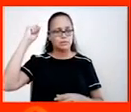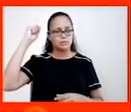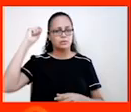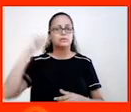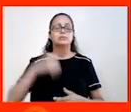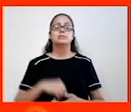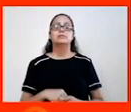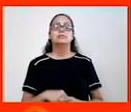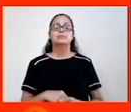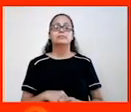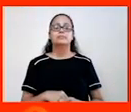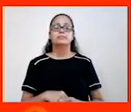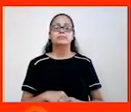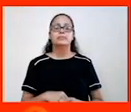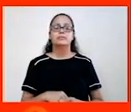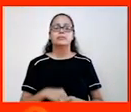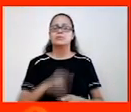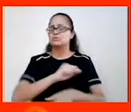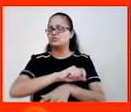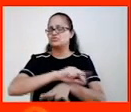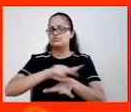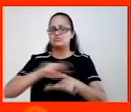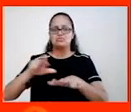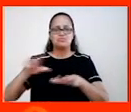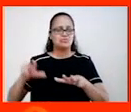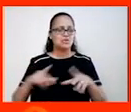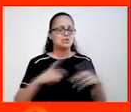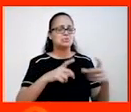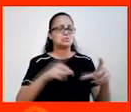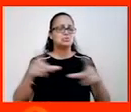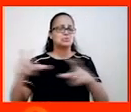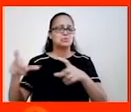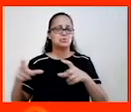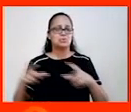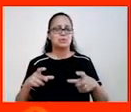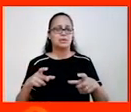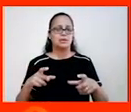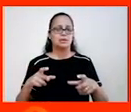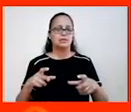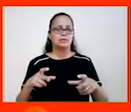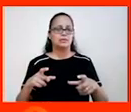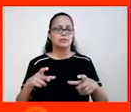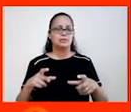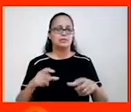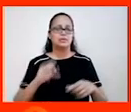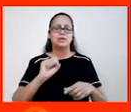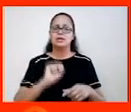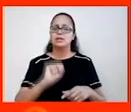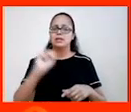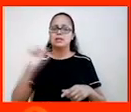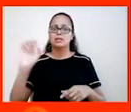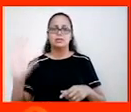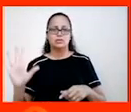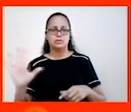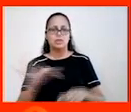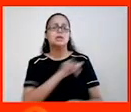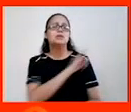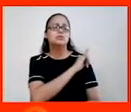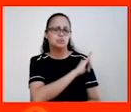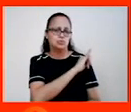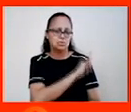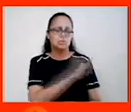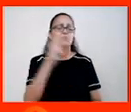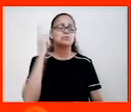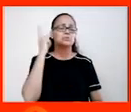Reban, certo? Então, tem diversos pontos aí espalhados, olha só, tanto pela região sudeste, né, nos estados do Rio de Janeiro,